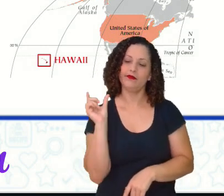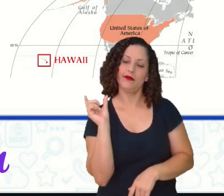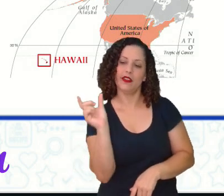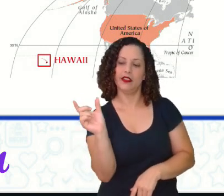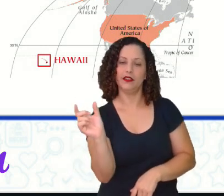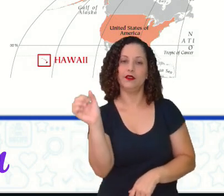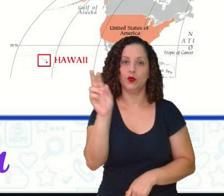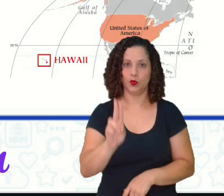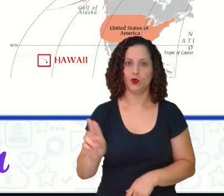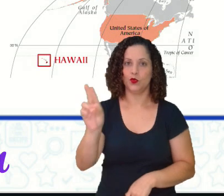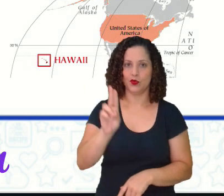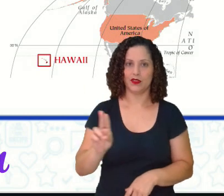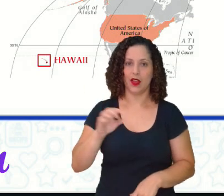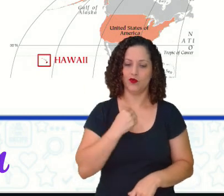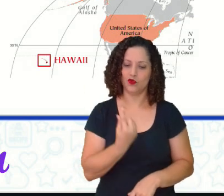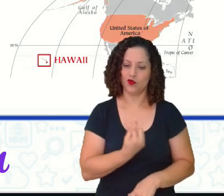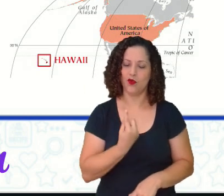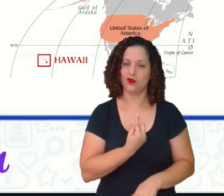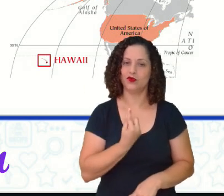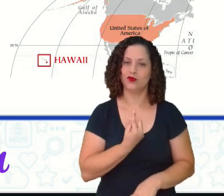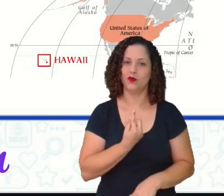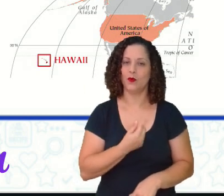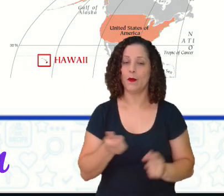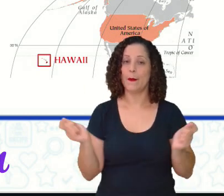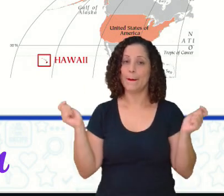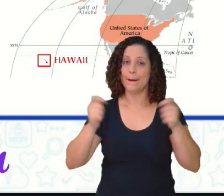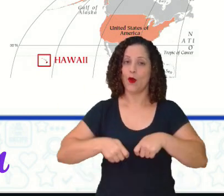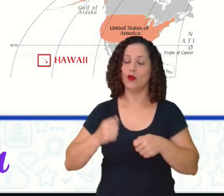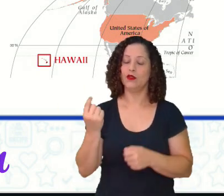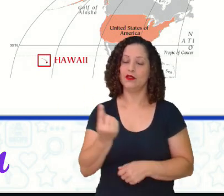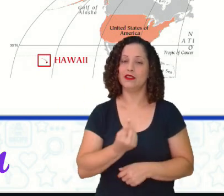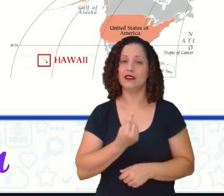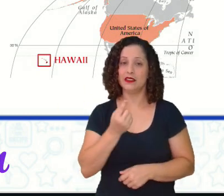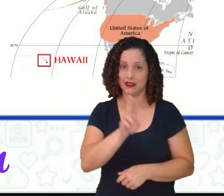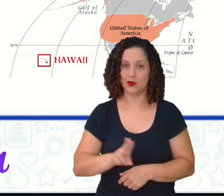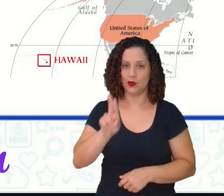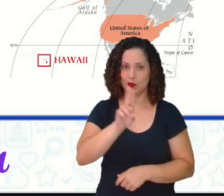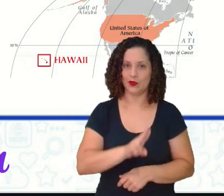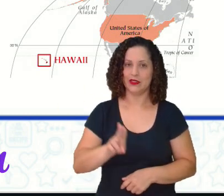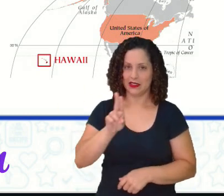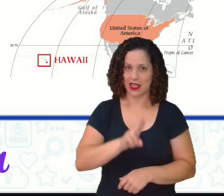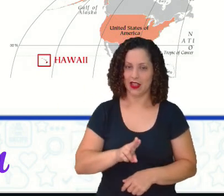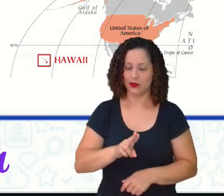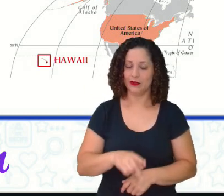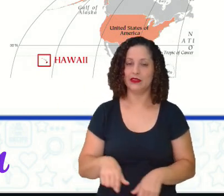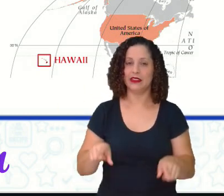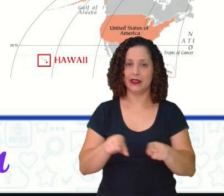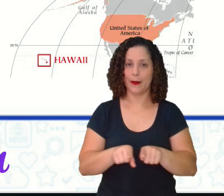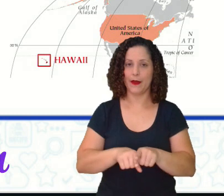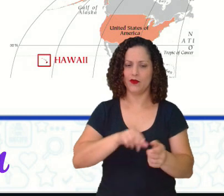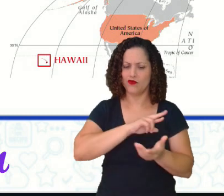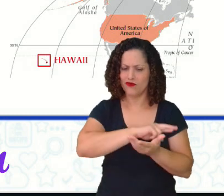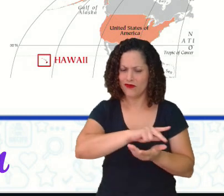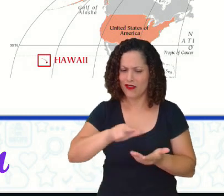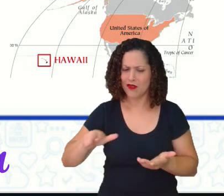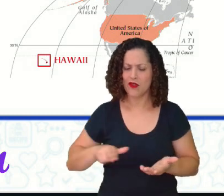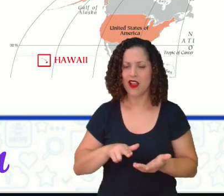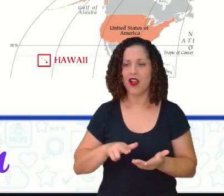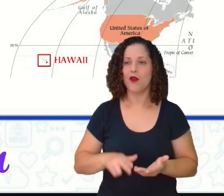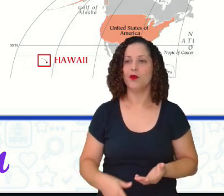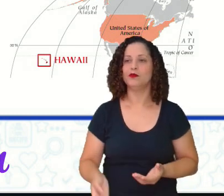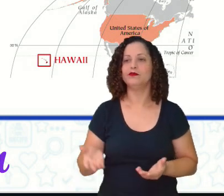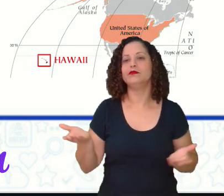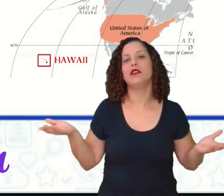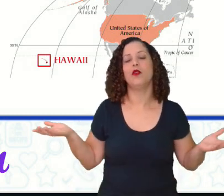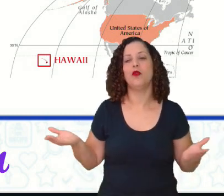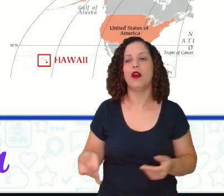no singular, é o único que pode ser usado diante de substantivos no plural. Então, the significa o,